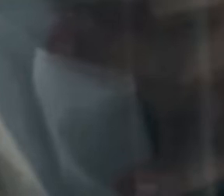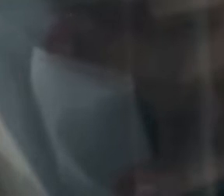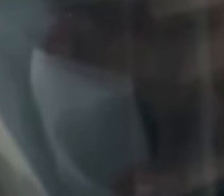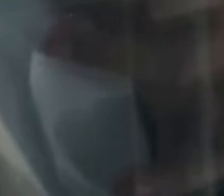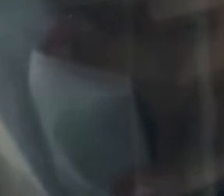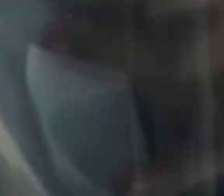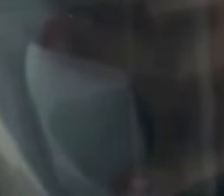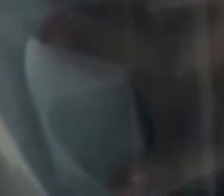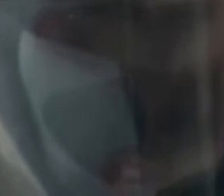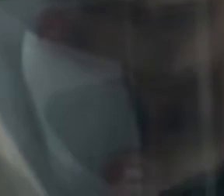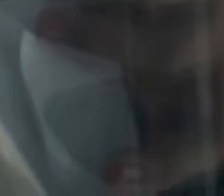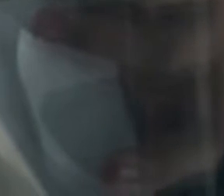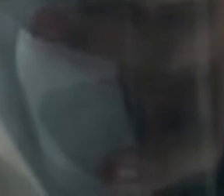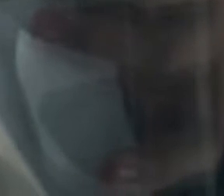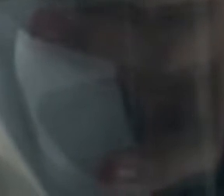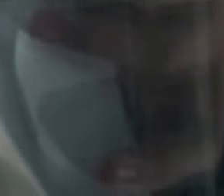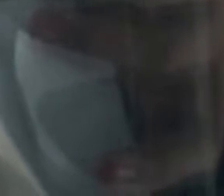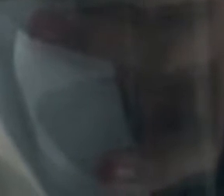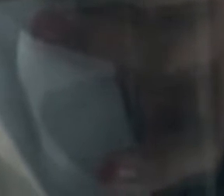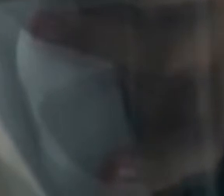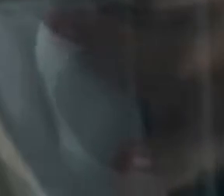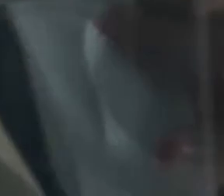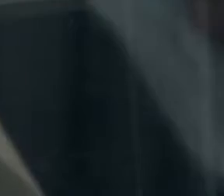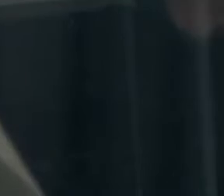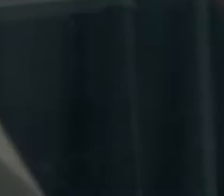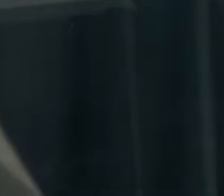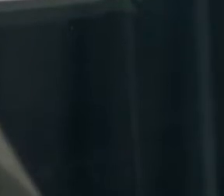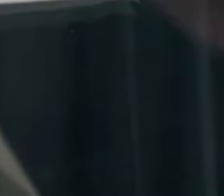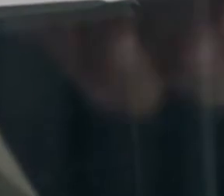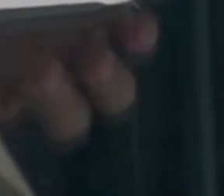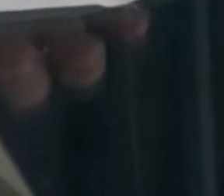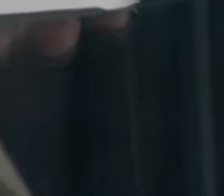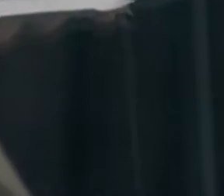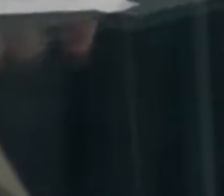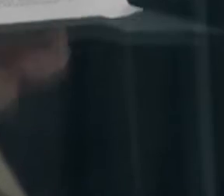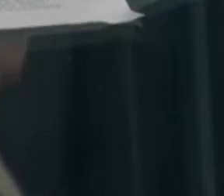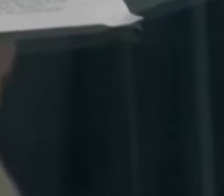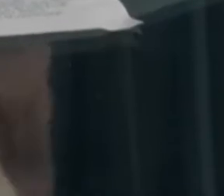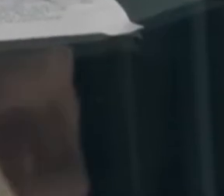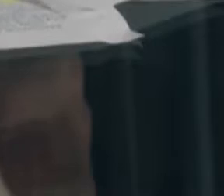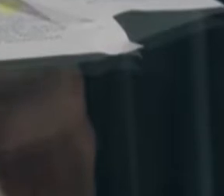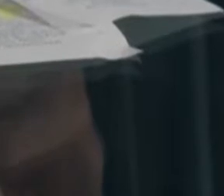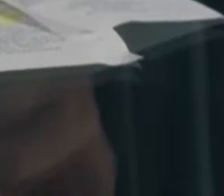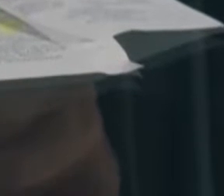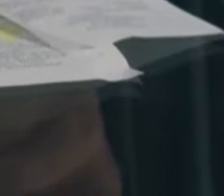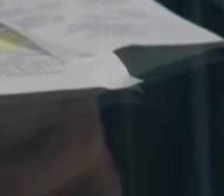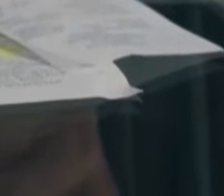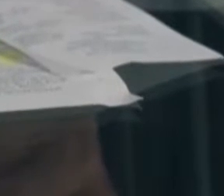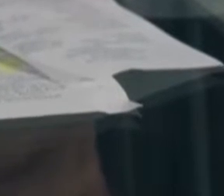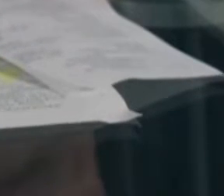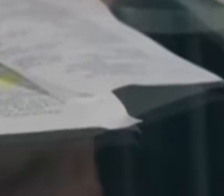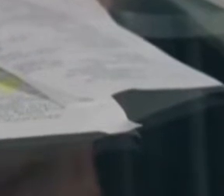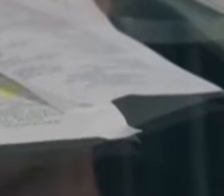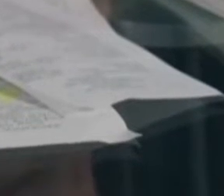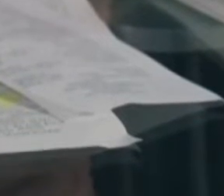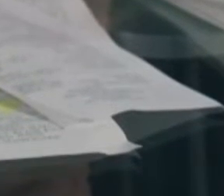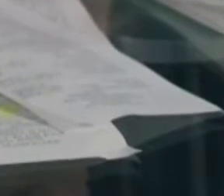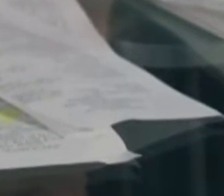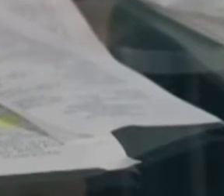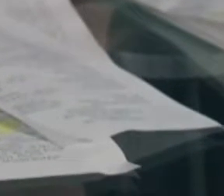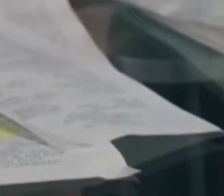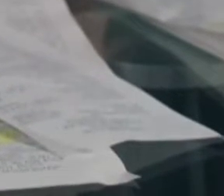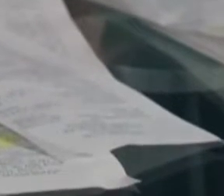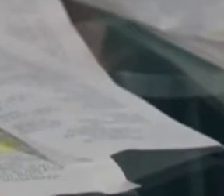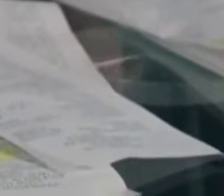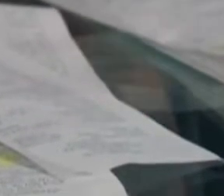vai ter a multa e a correção desse gasto, desse ganho de capital que